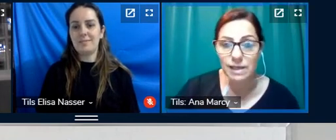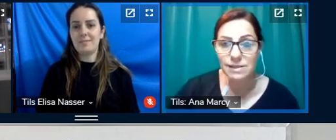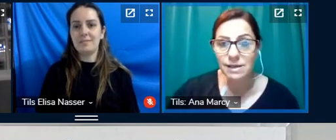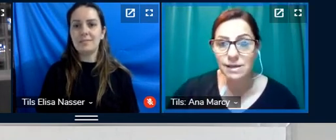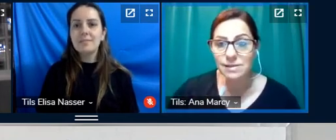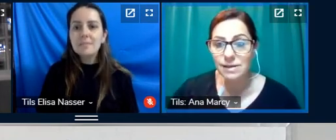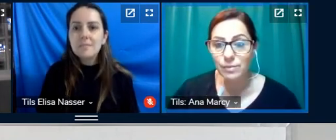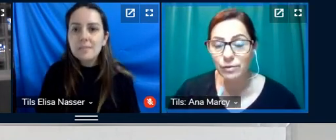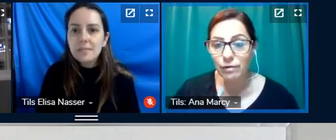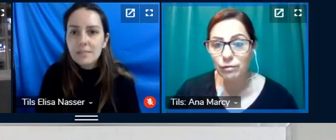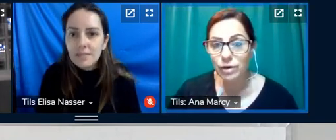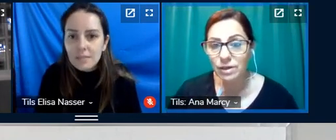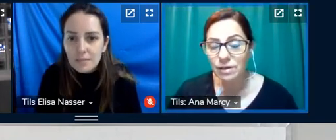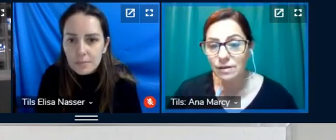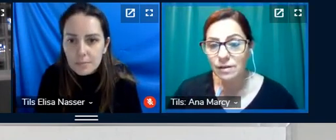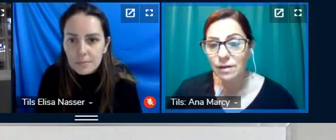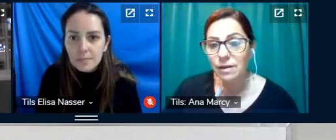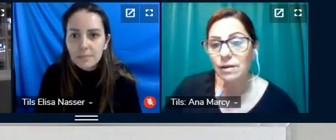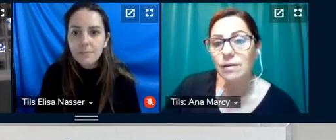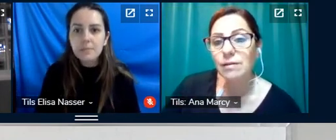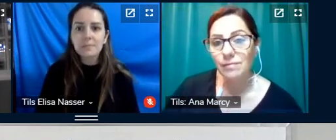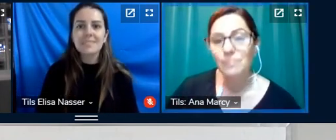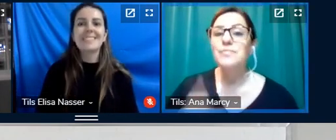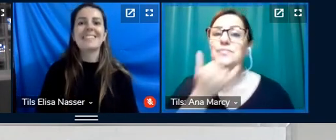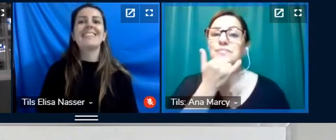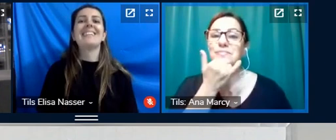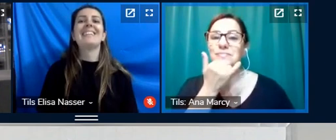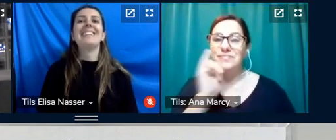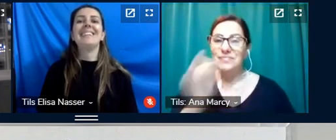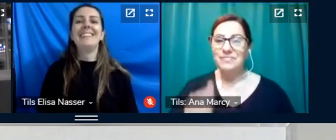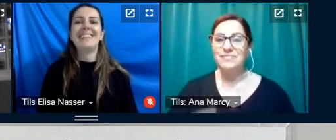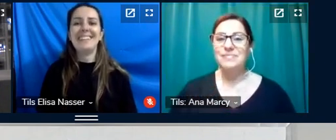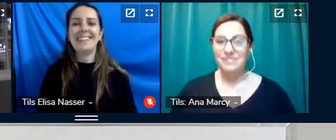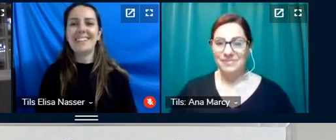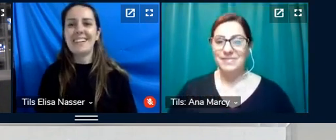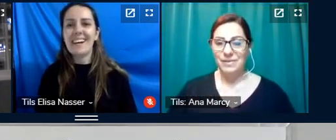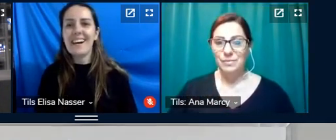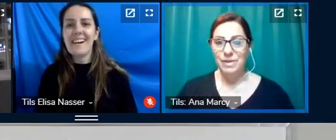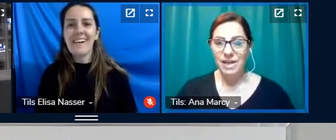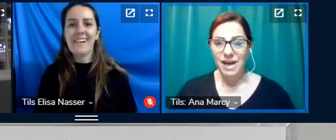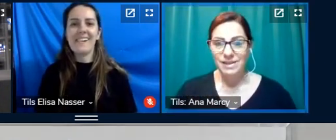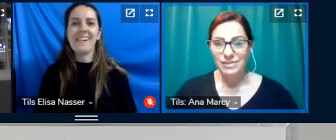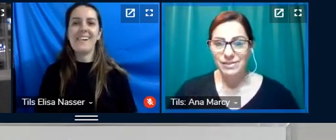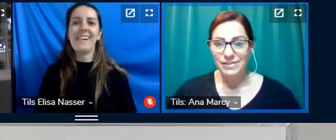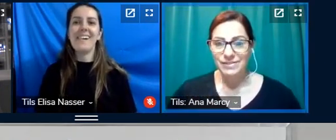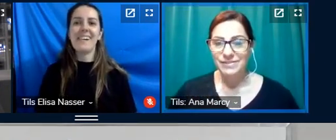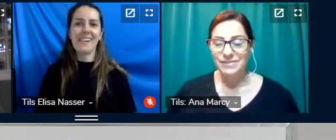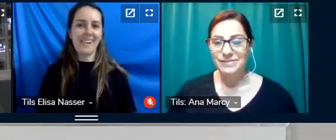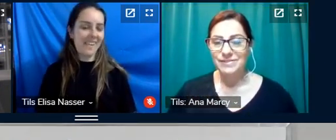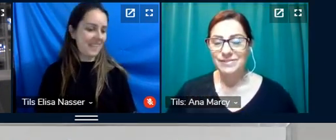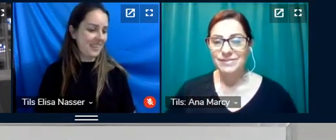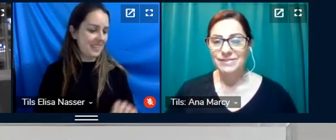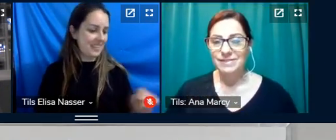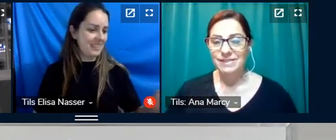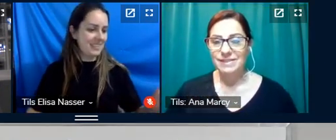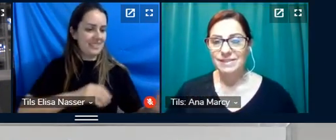Então já vamos ter... Ah, sim, desculpa. Eu fico aqui divagando e fico na frente ainda.